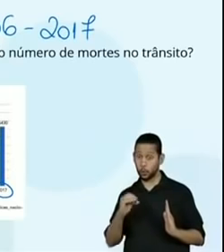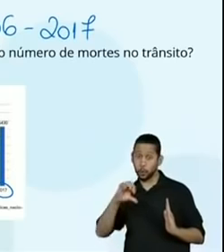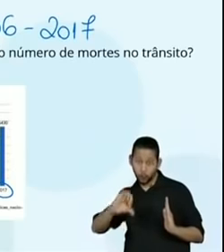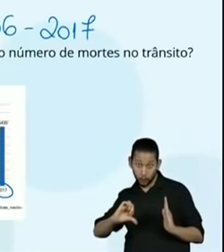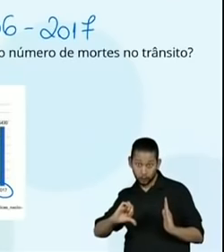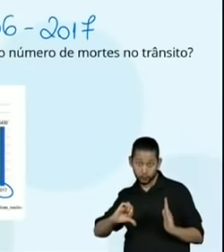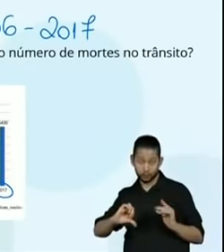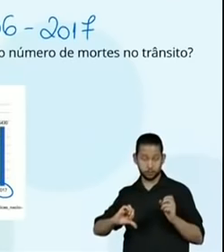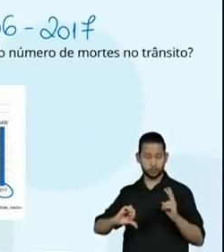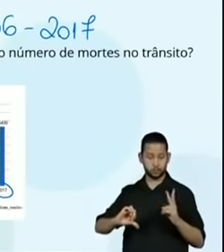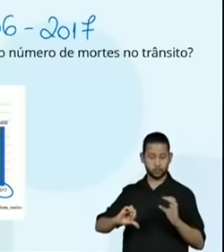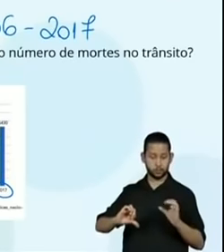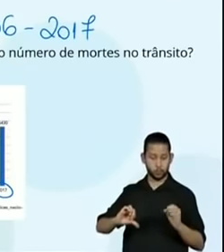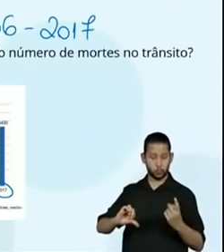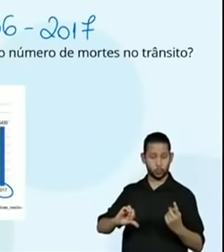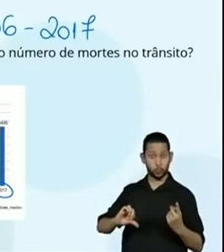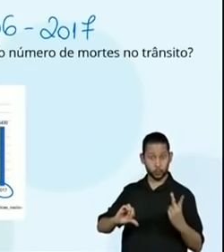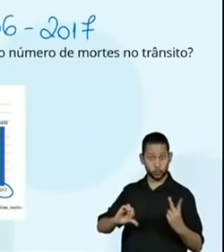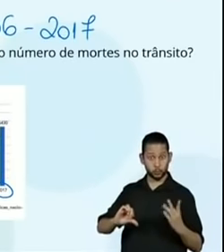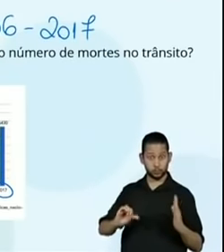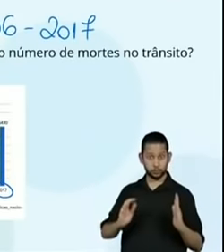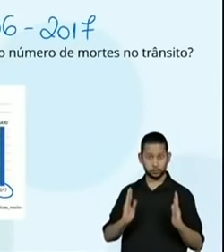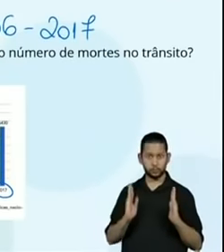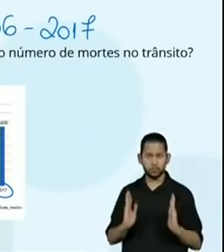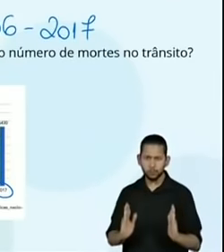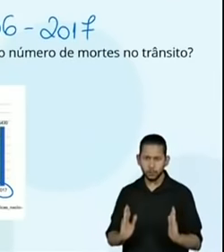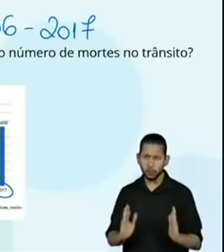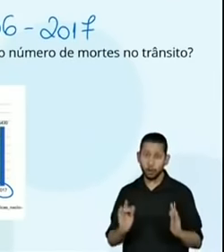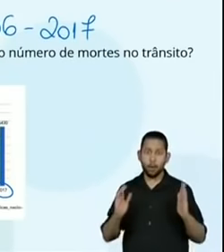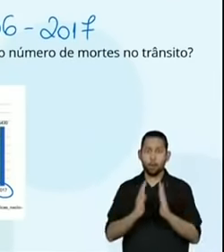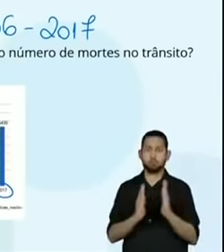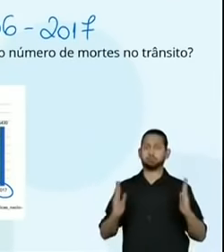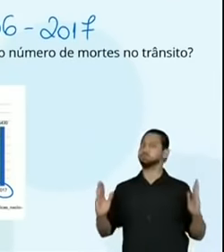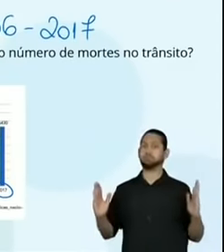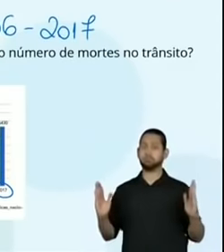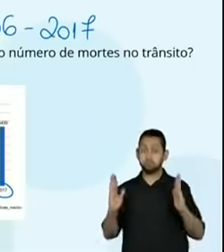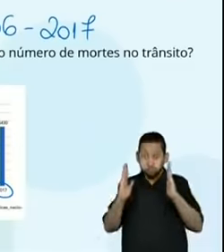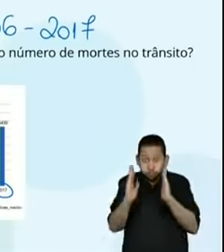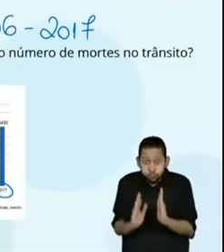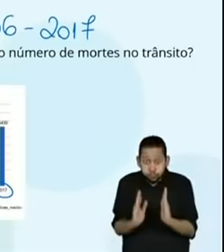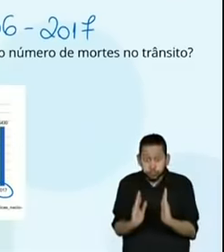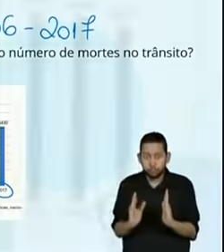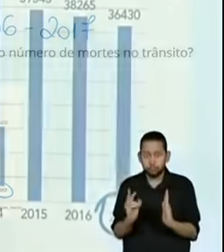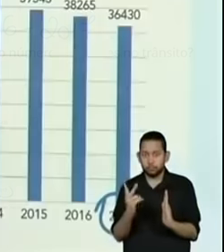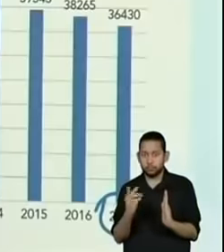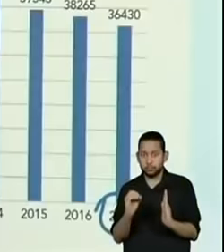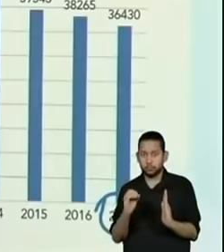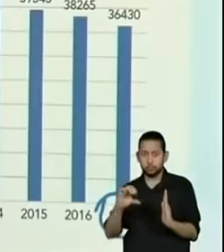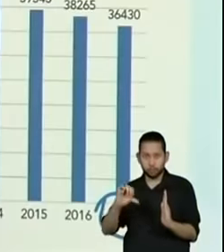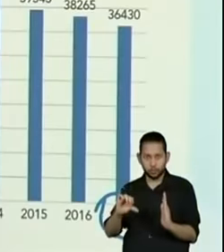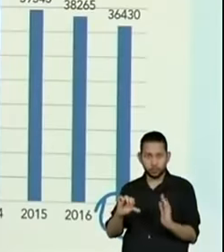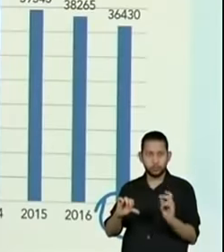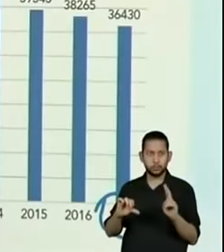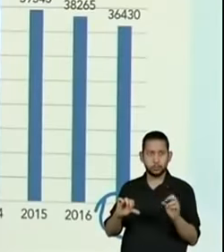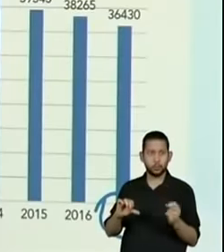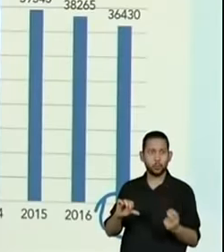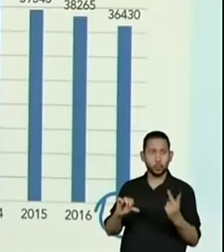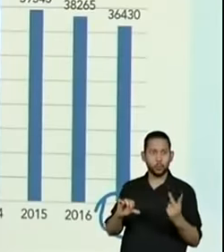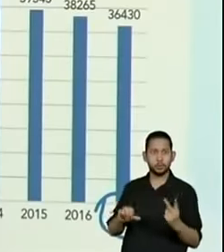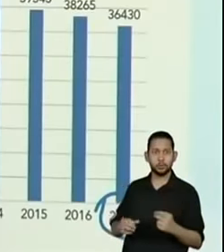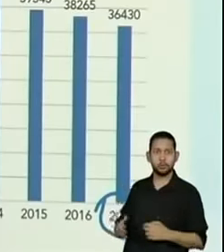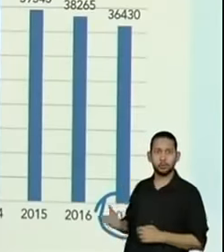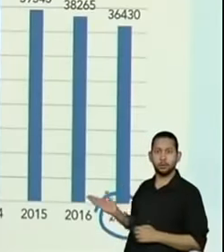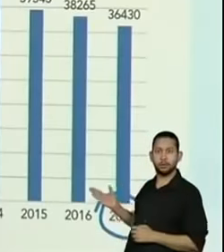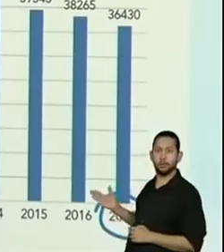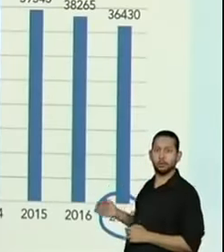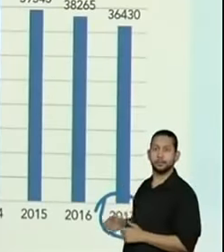nosso gráfico. E aí? De 2009 a 2012? Ah, porque eu quero que a galerinha veja